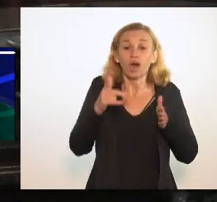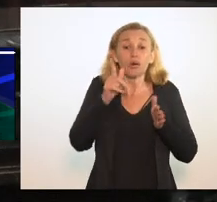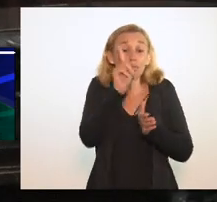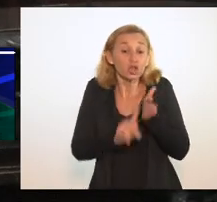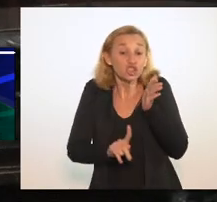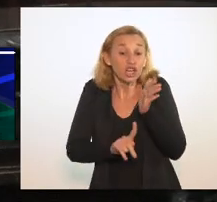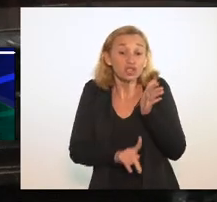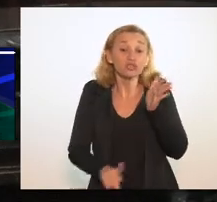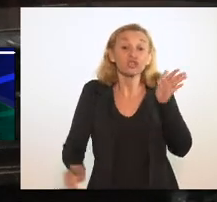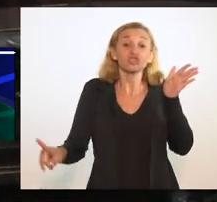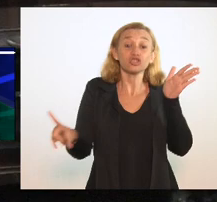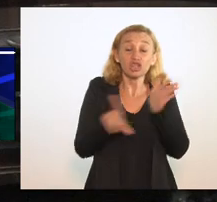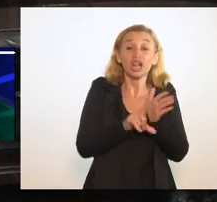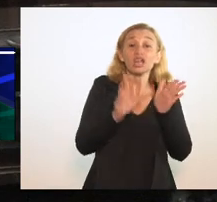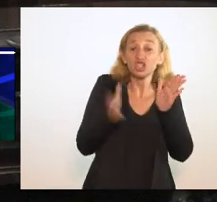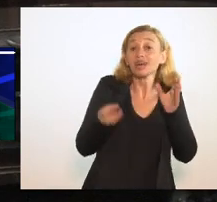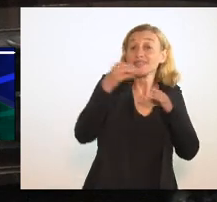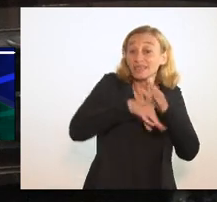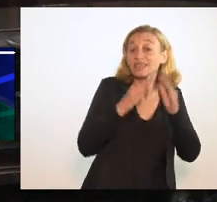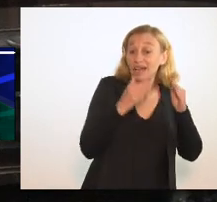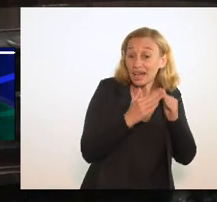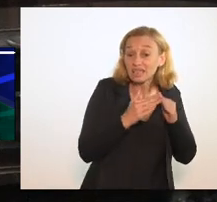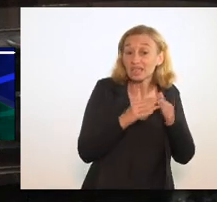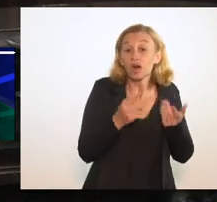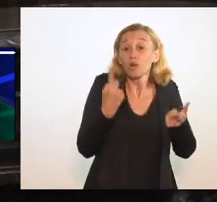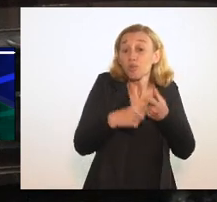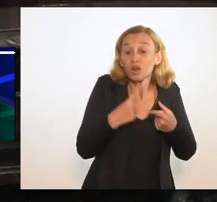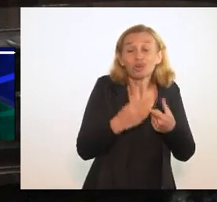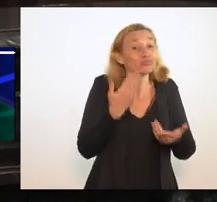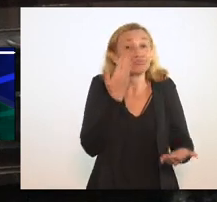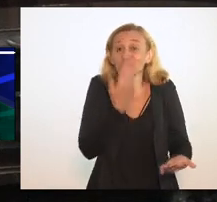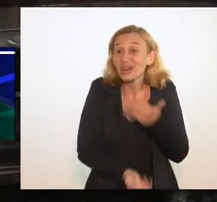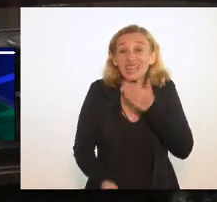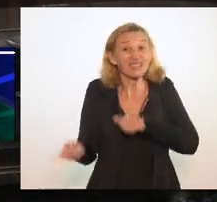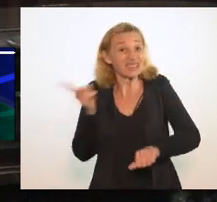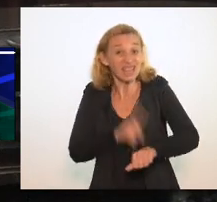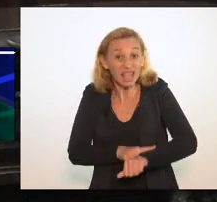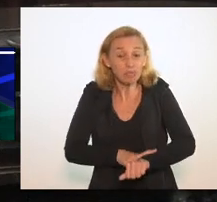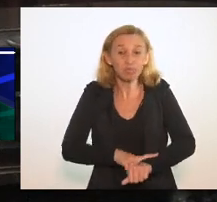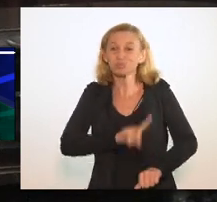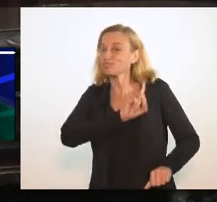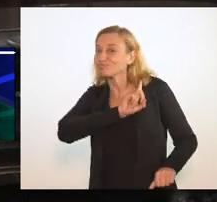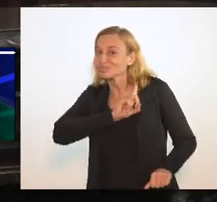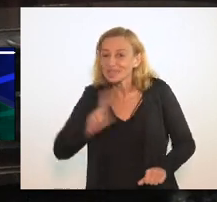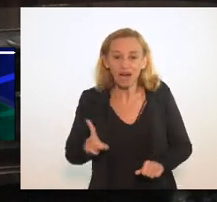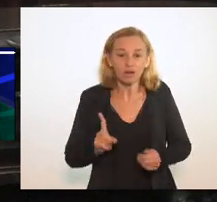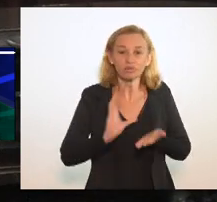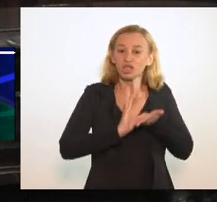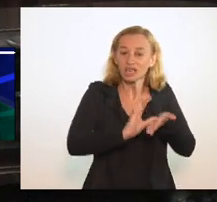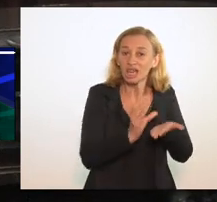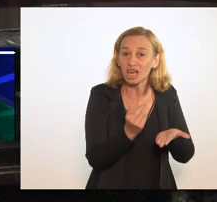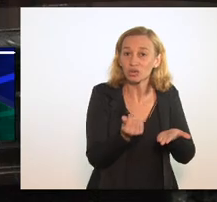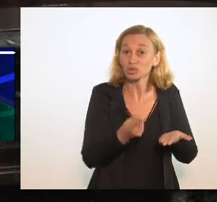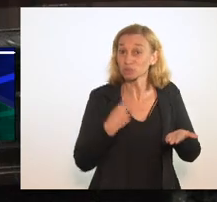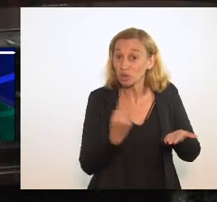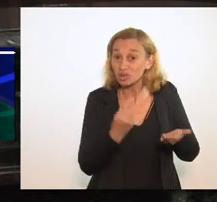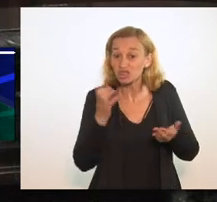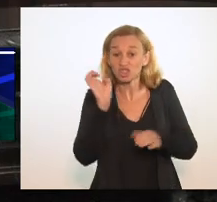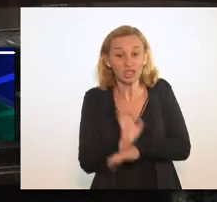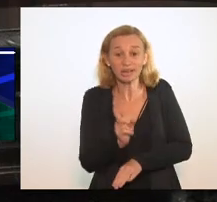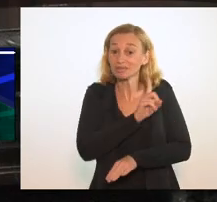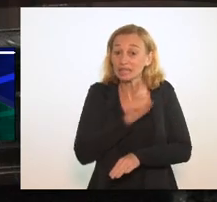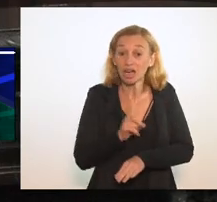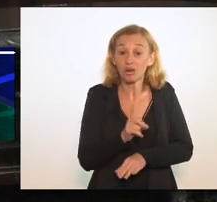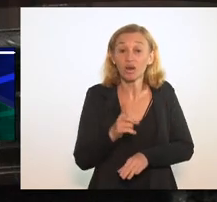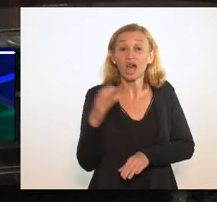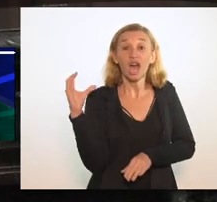casa, já debatemos, porque não podemos mais perder tempo e perder recursos para o nosso Estado. É urgente o